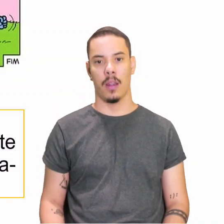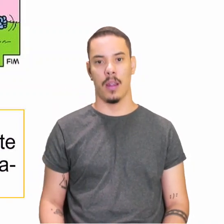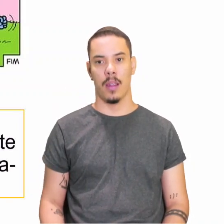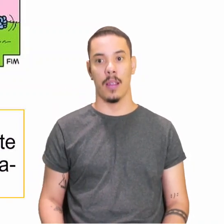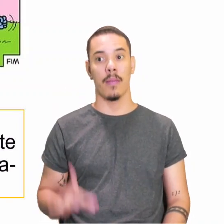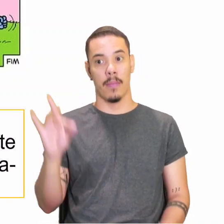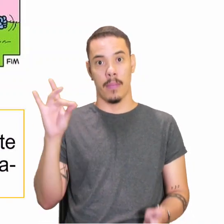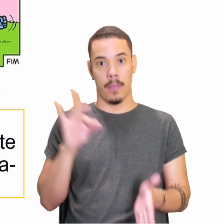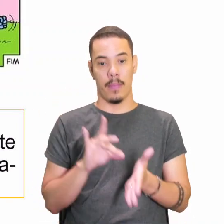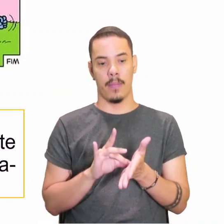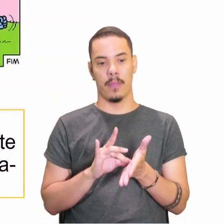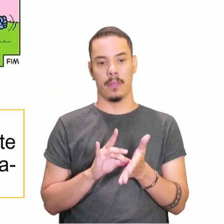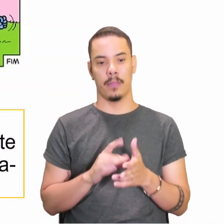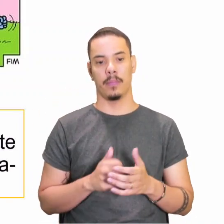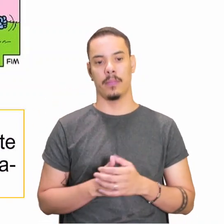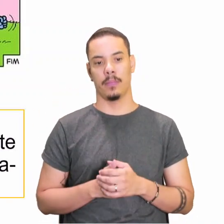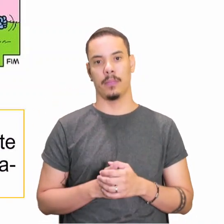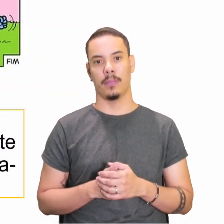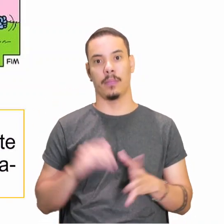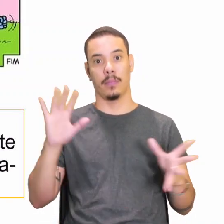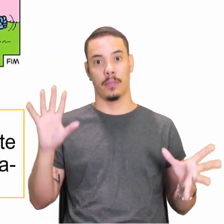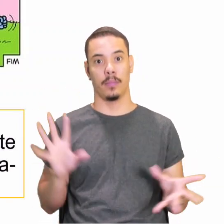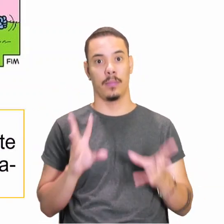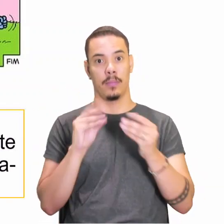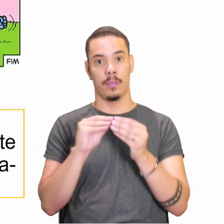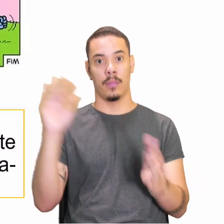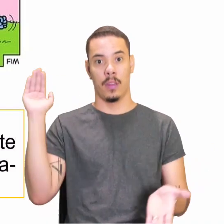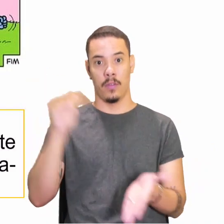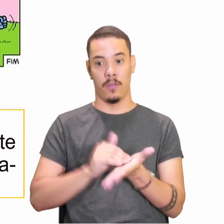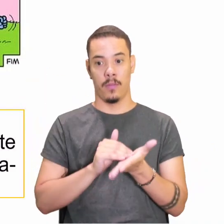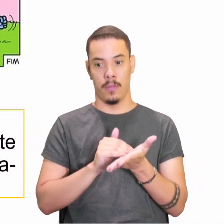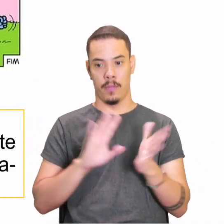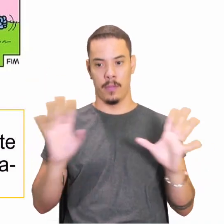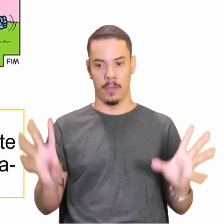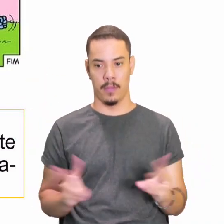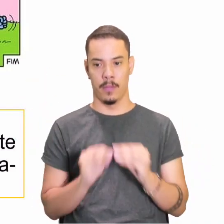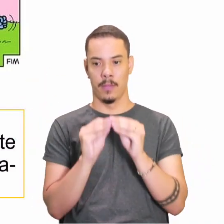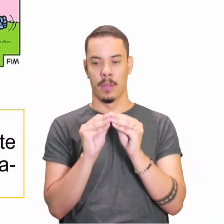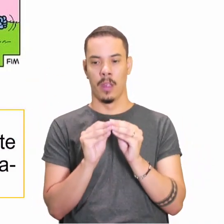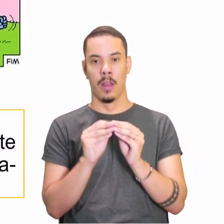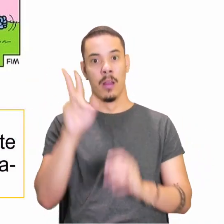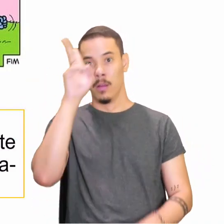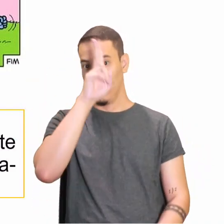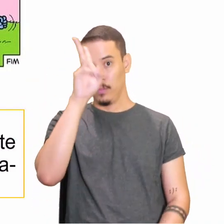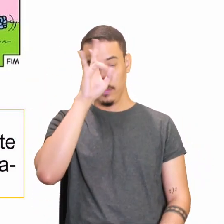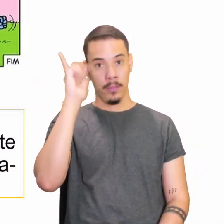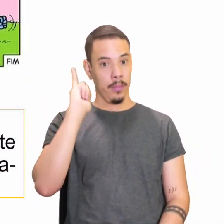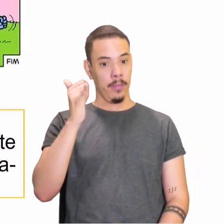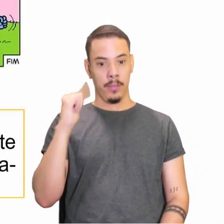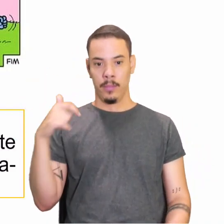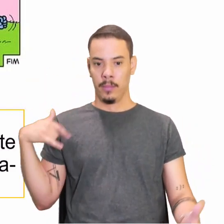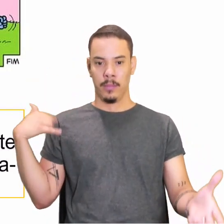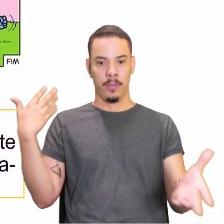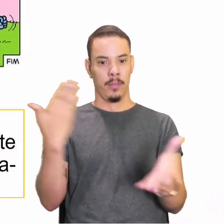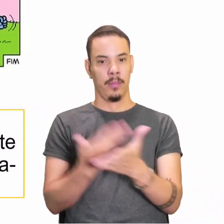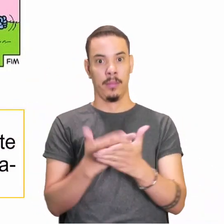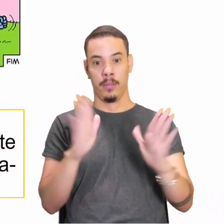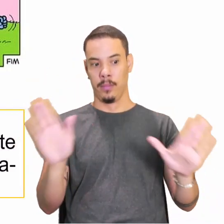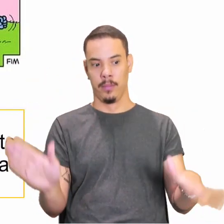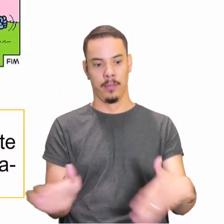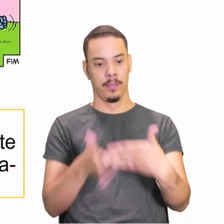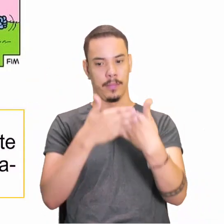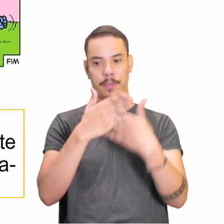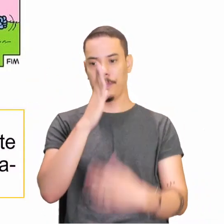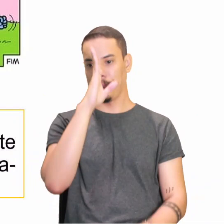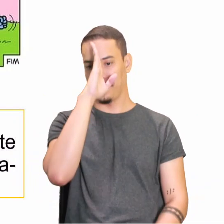Na verdade, a conclusão da narração, a conclusão da história. É onde, o desfecho, né? Onde